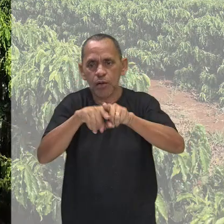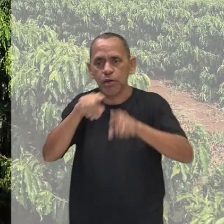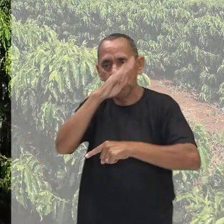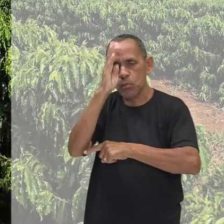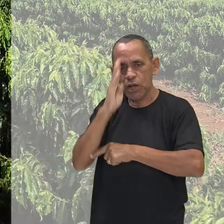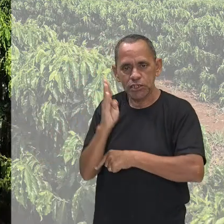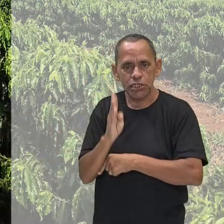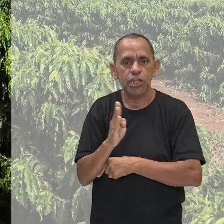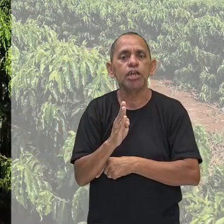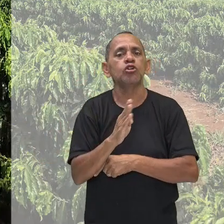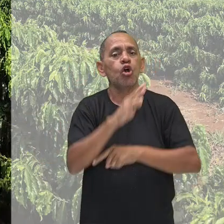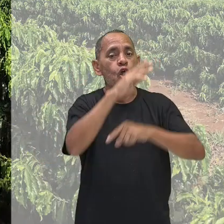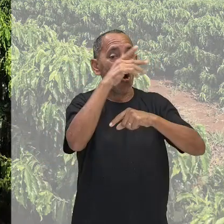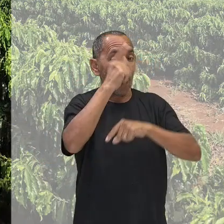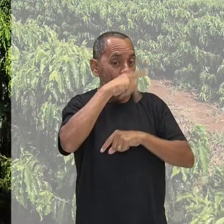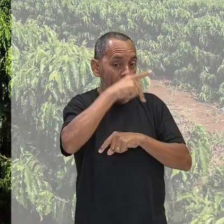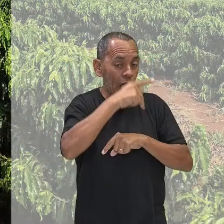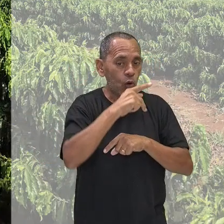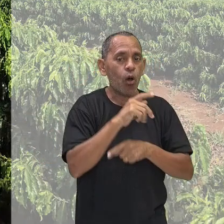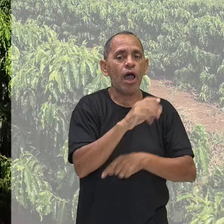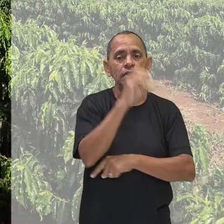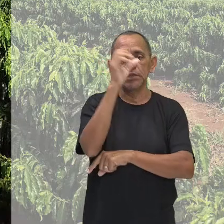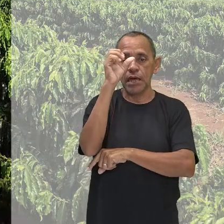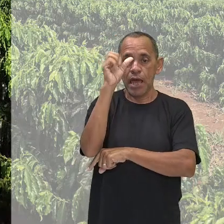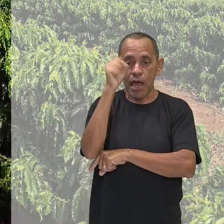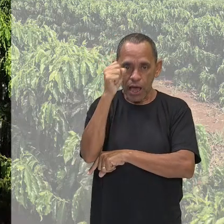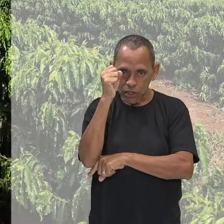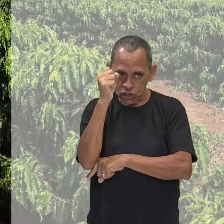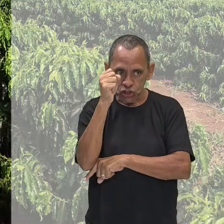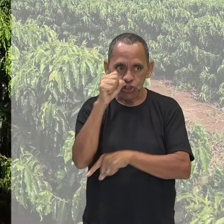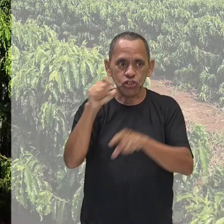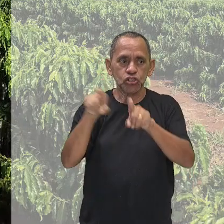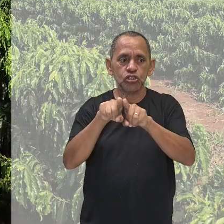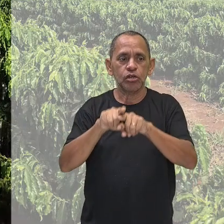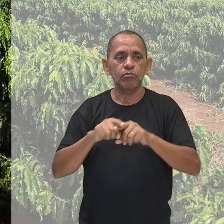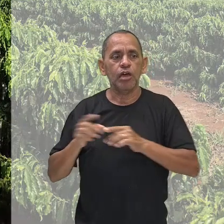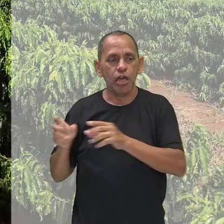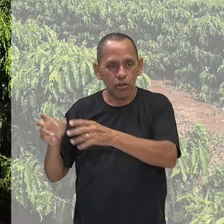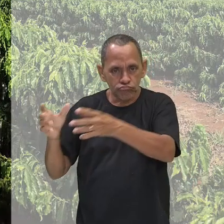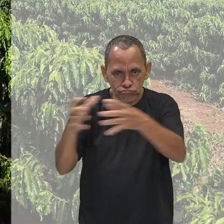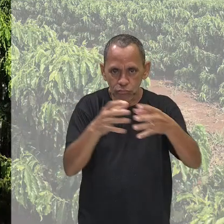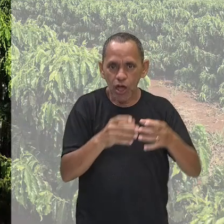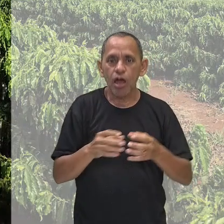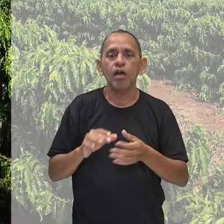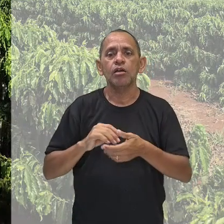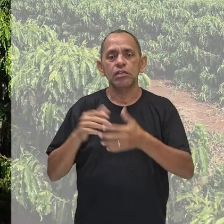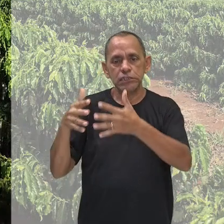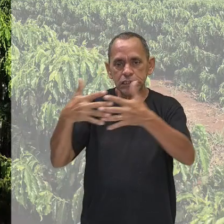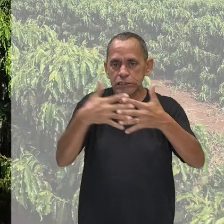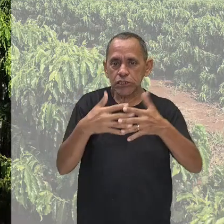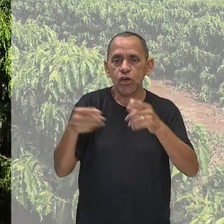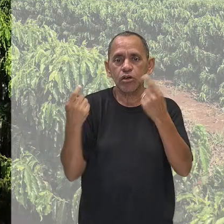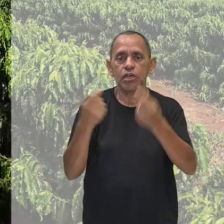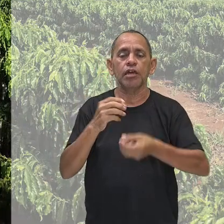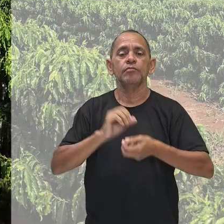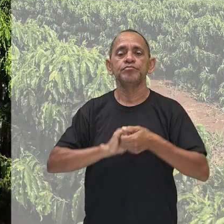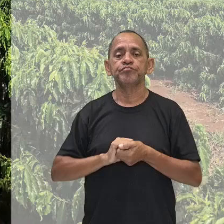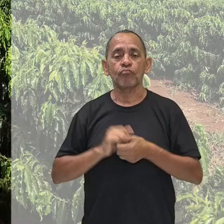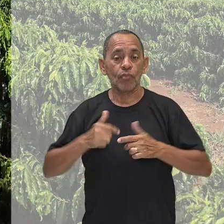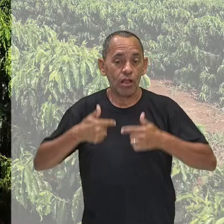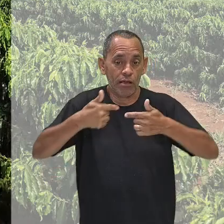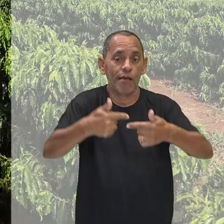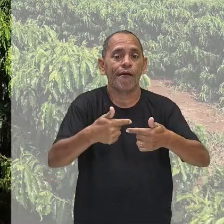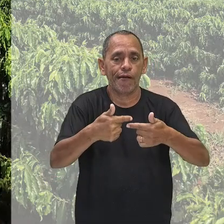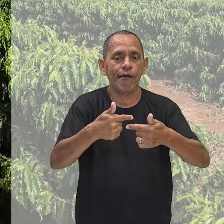também uruguaios e argentinos. E isso acabou culminando com a chamada Guerra do Paraguai, que